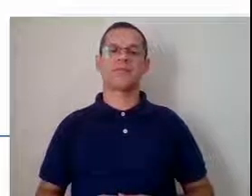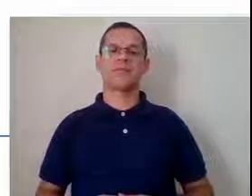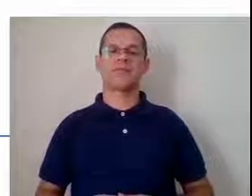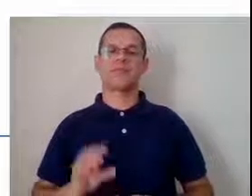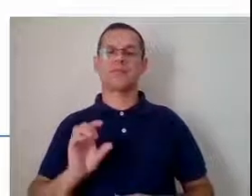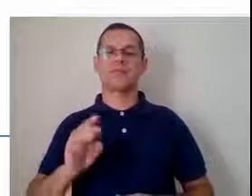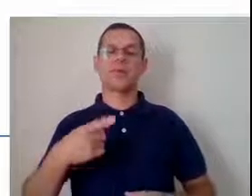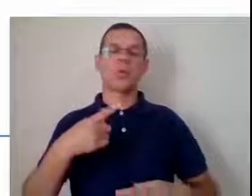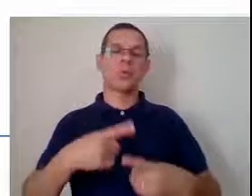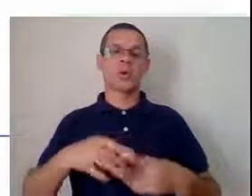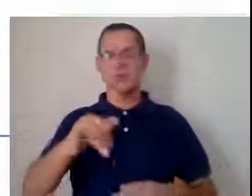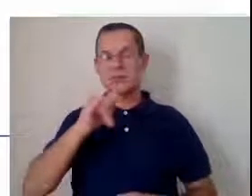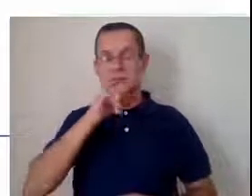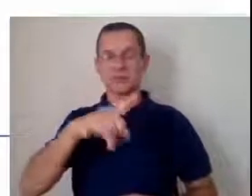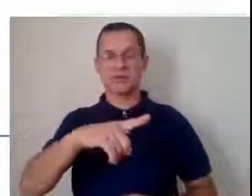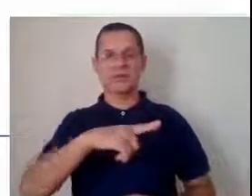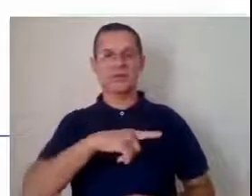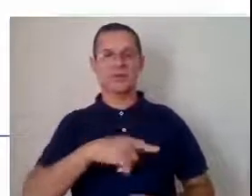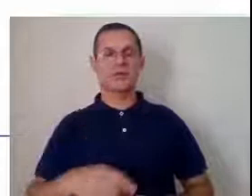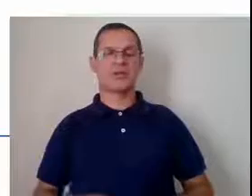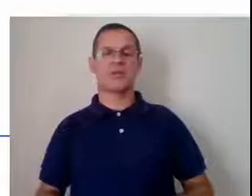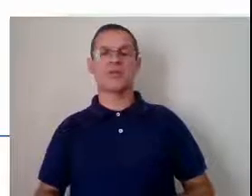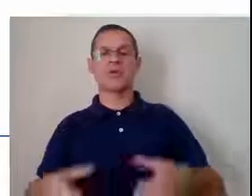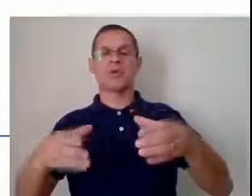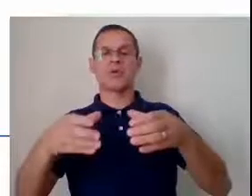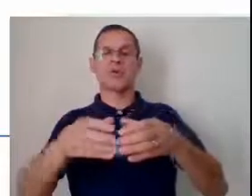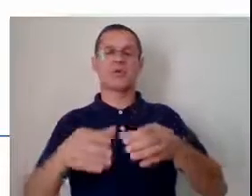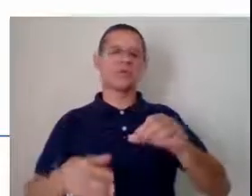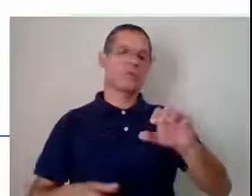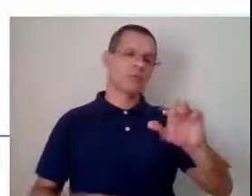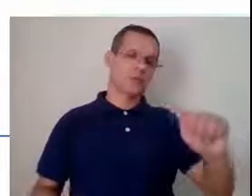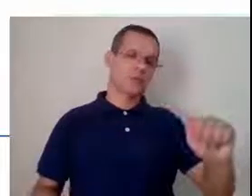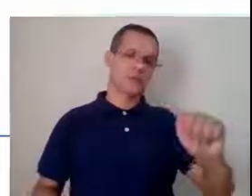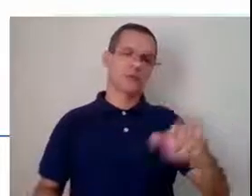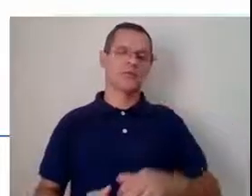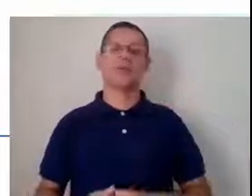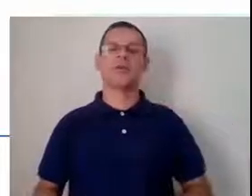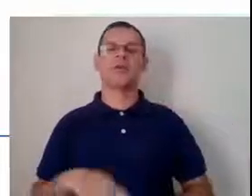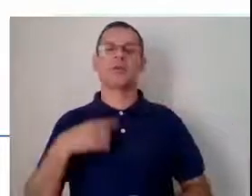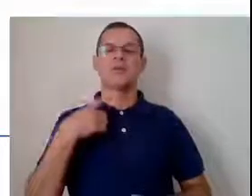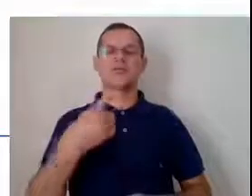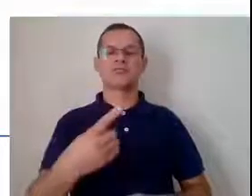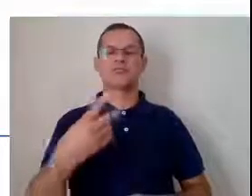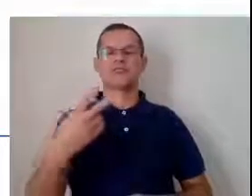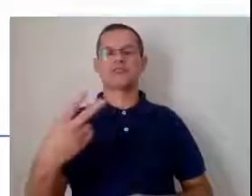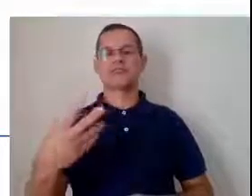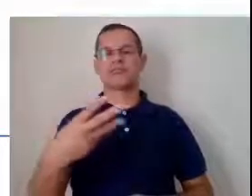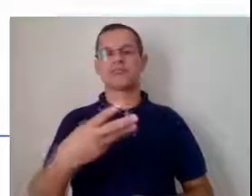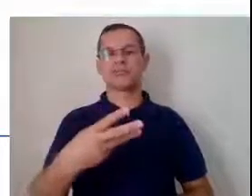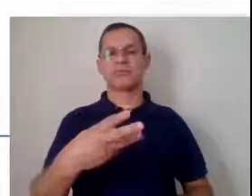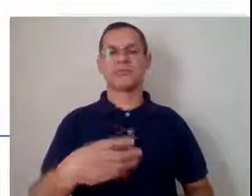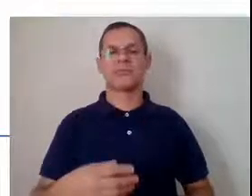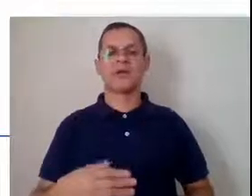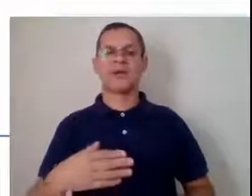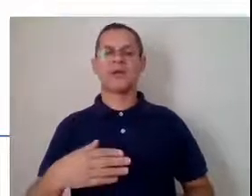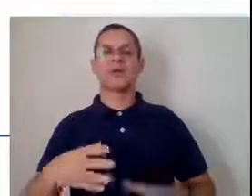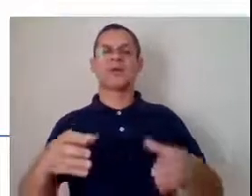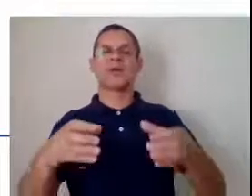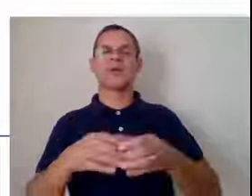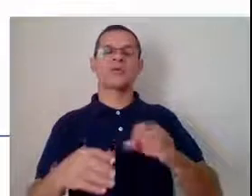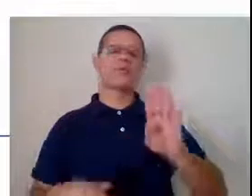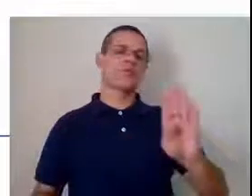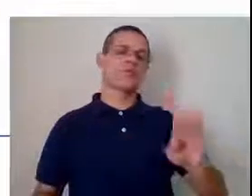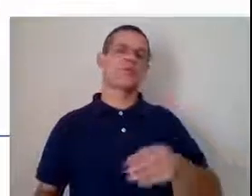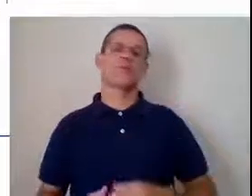tá? Por exemplo, se eu tivesse um conjunto A, 1, 2, 3, e um conjunto